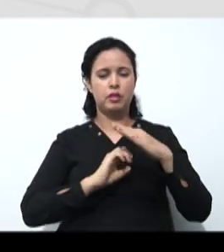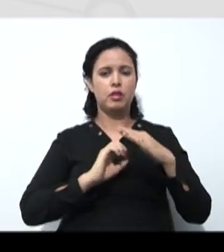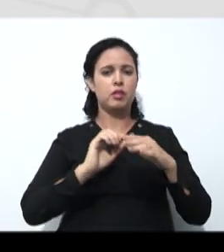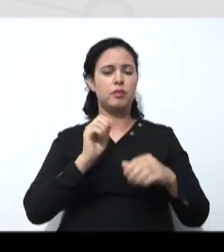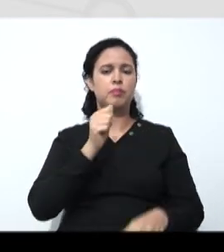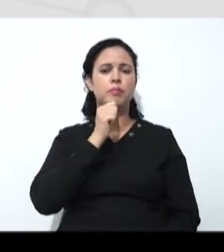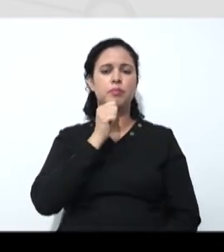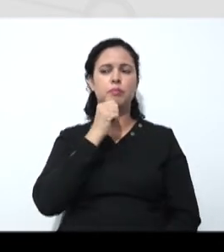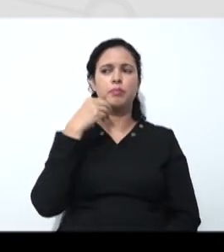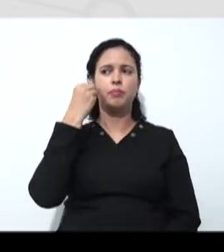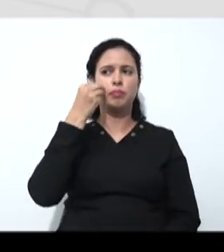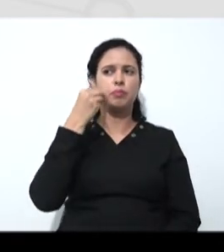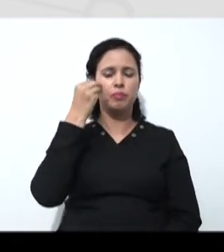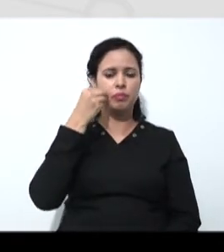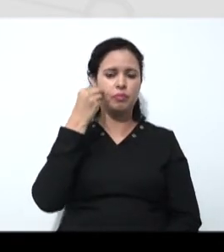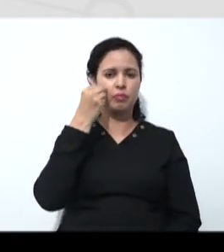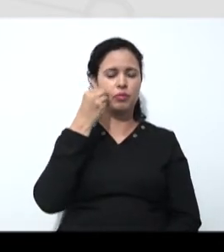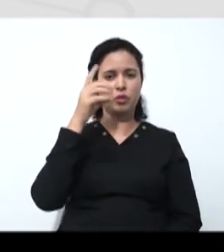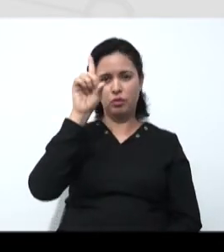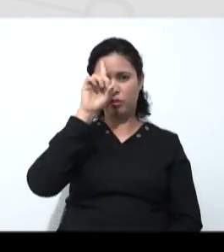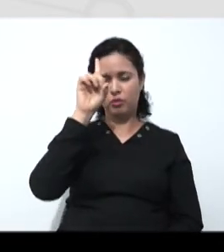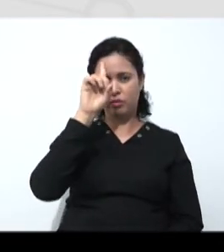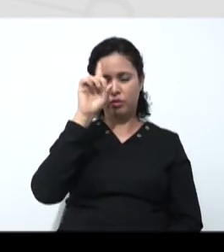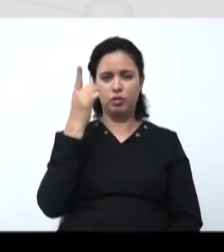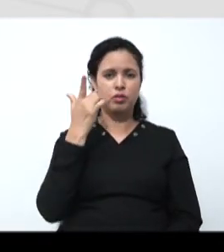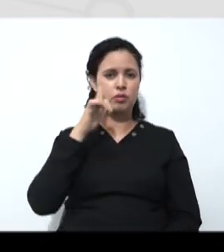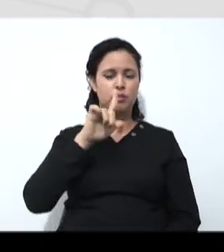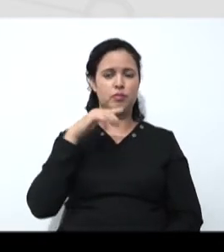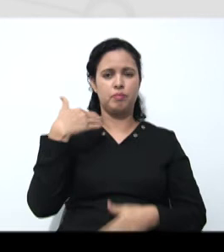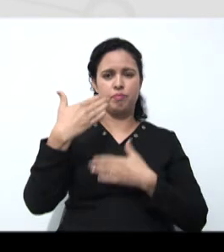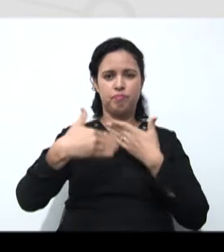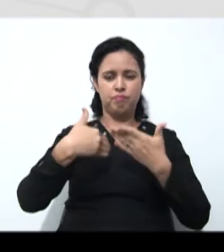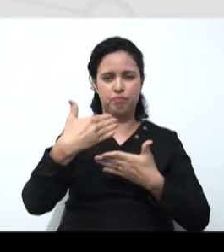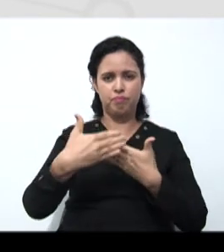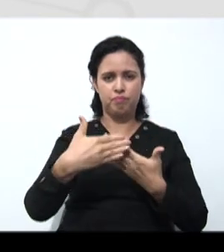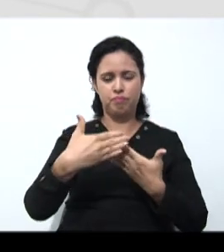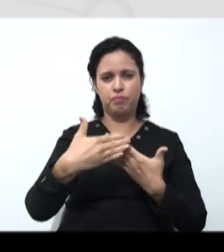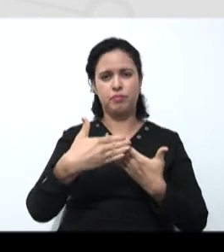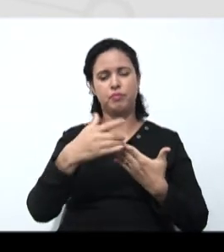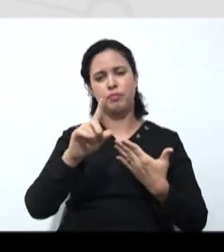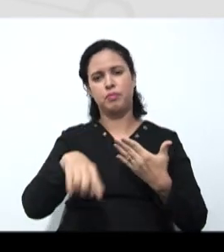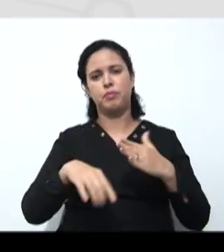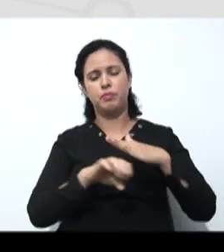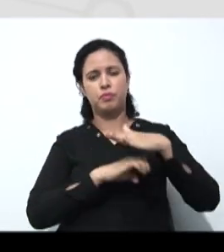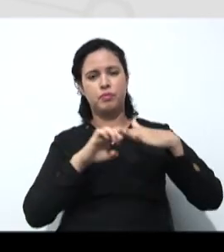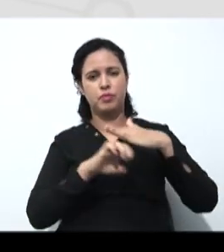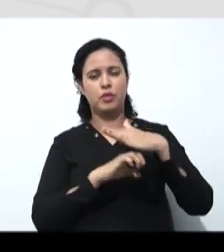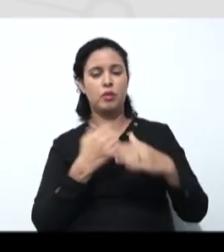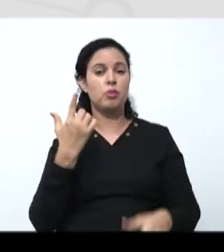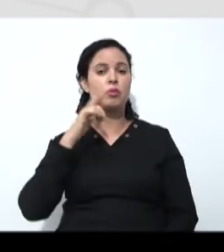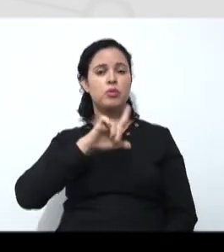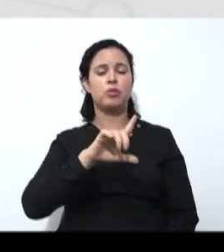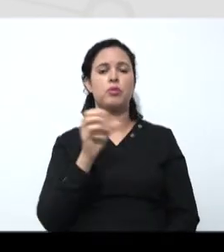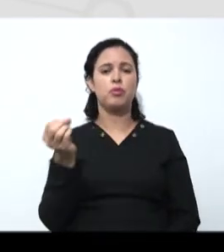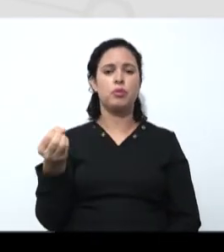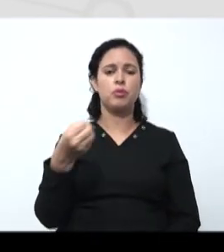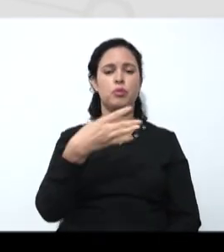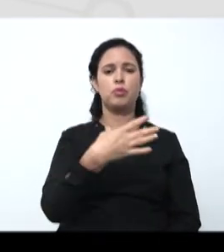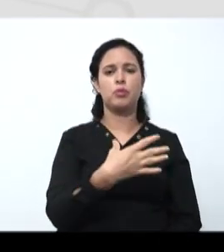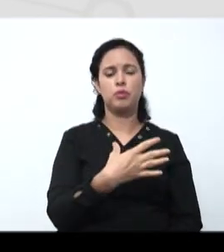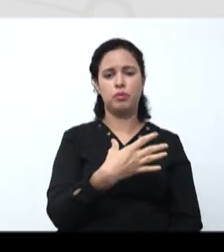de negócio. A cada dia envolvia-se mais com os processos da empresa, até idealizar uma nova forma